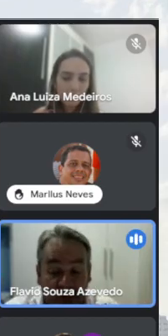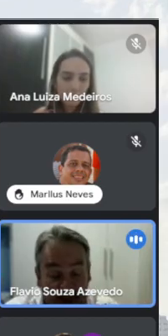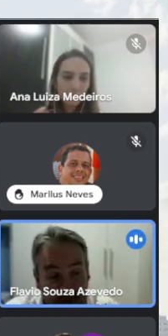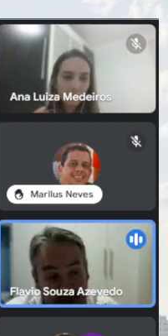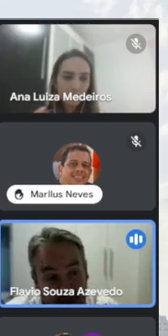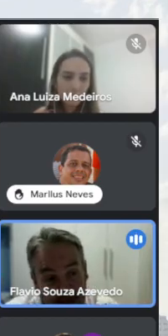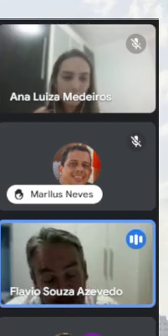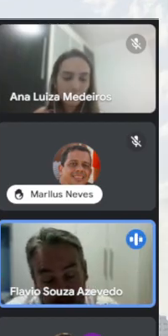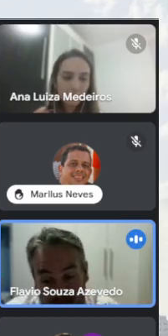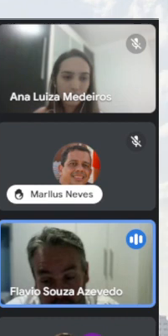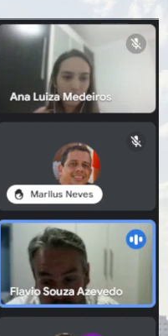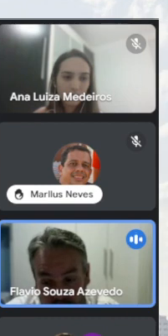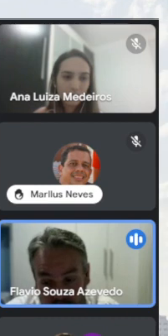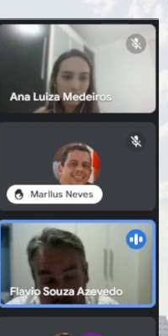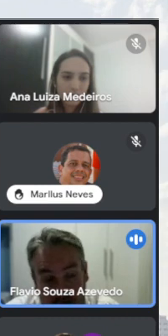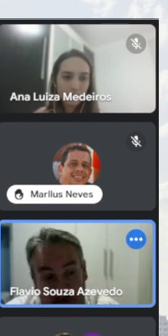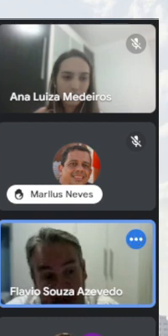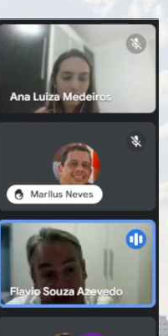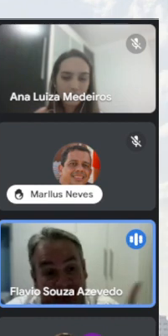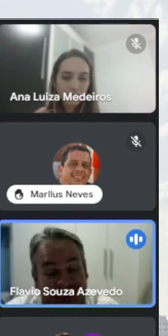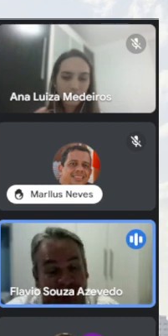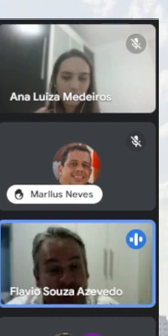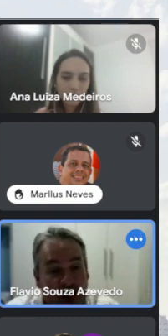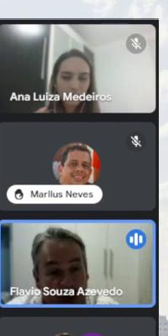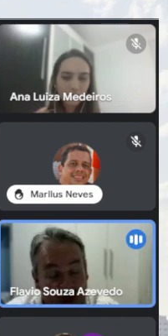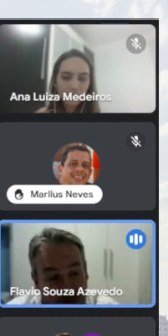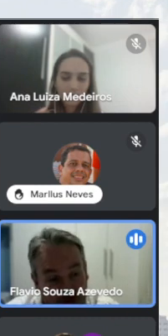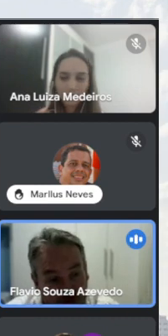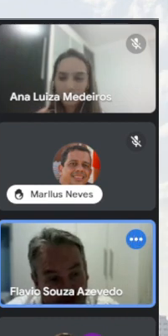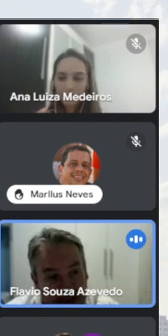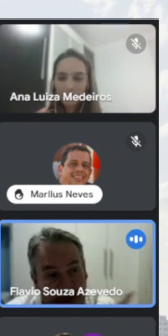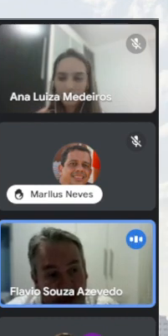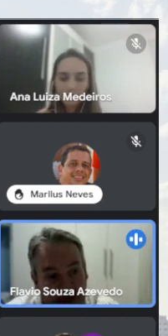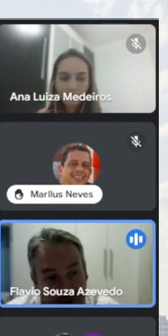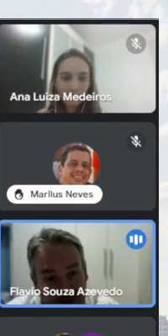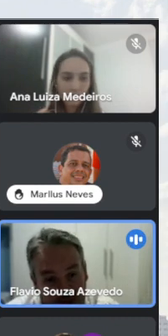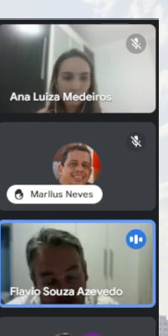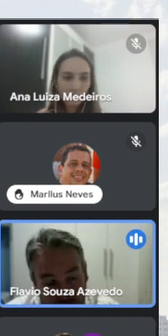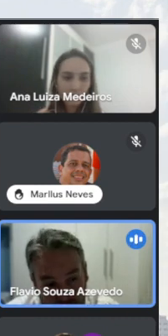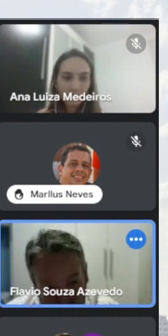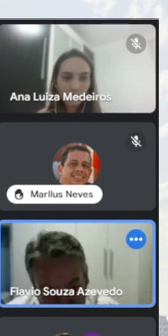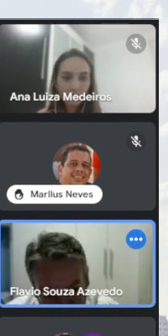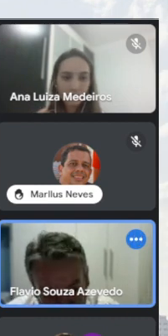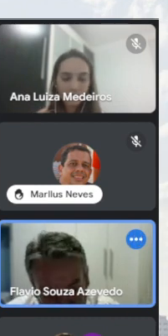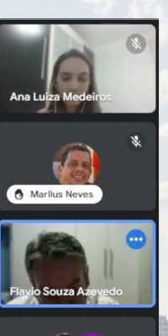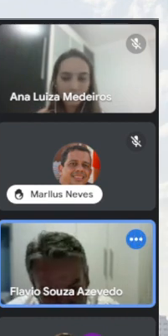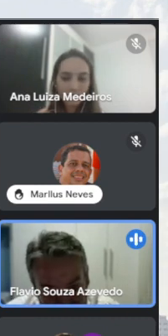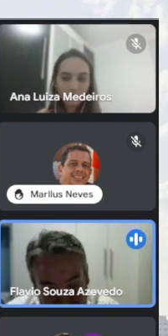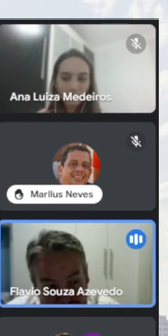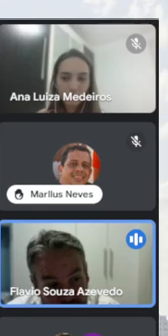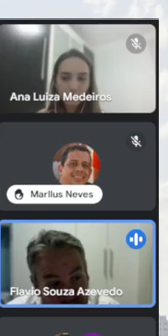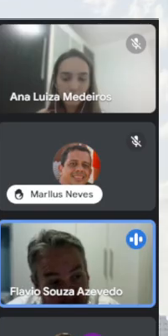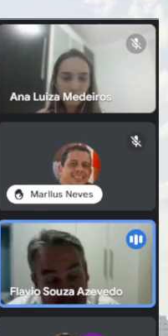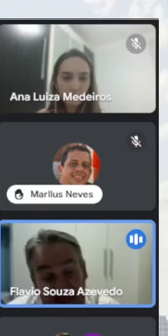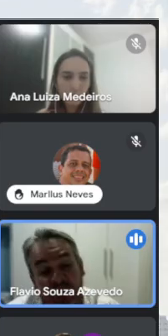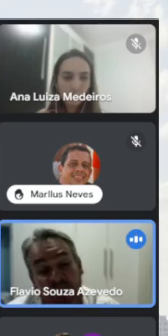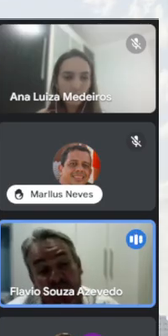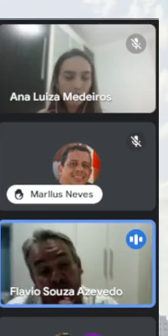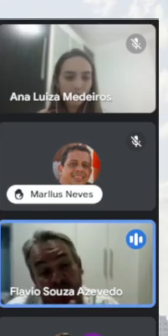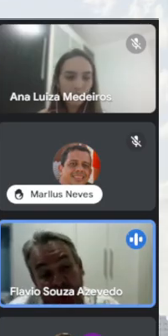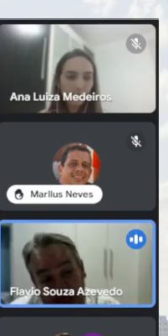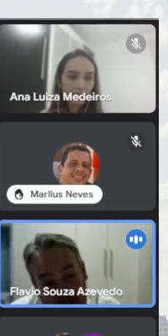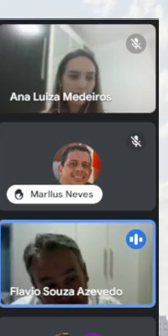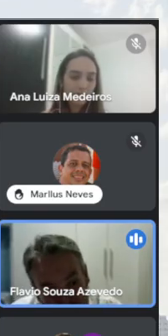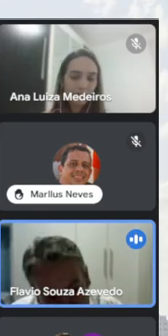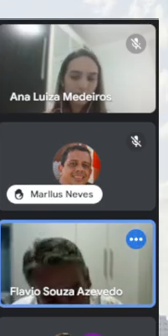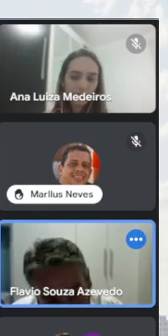função dessas coisas aí? Aí eles disseram, é para tratar o rio que está poluído de esgoto. Aí eles disseram, a gente não tem